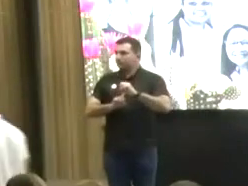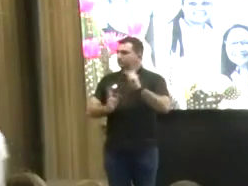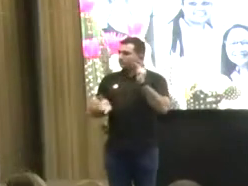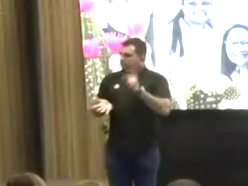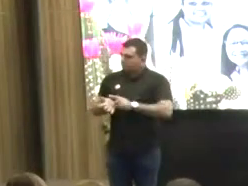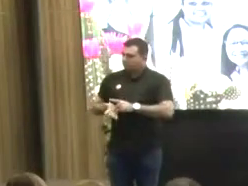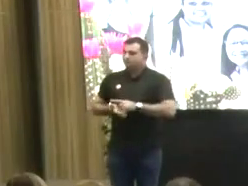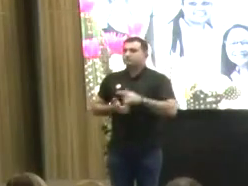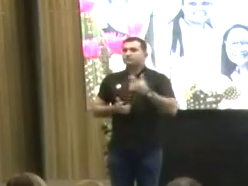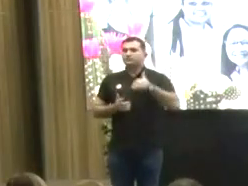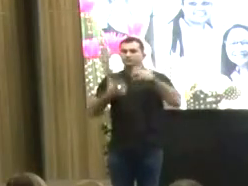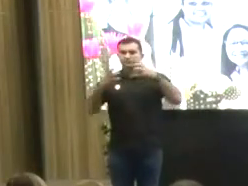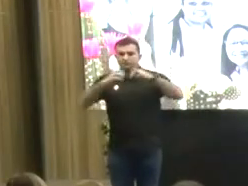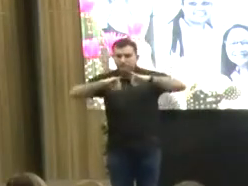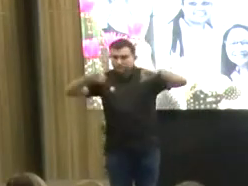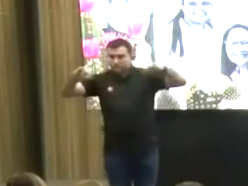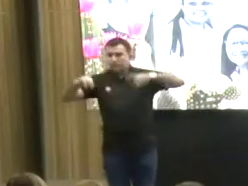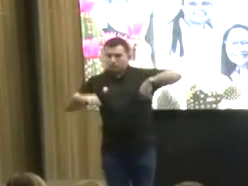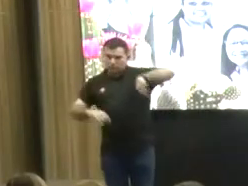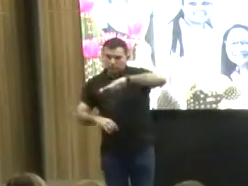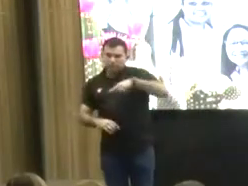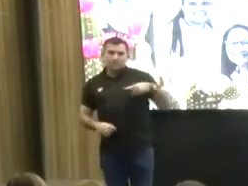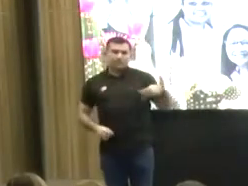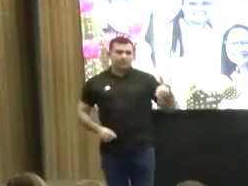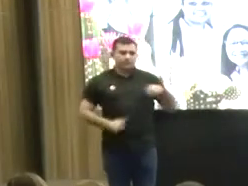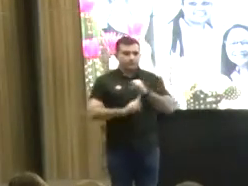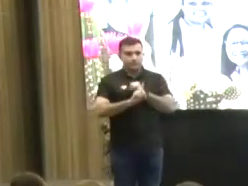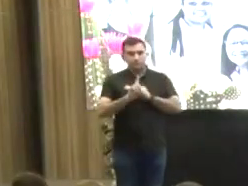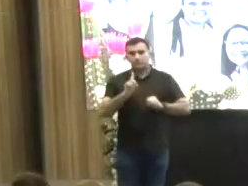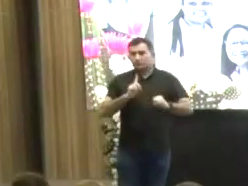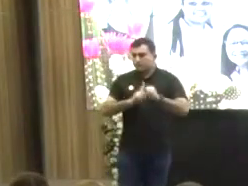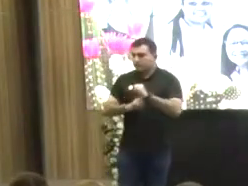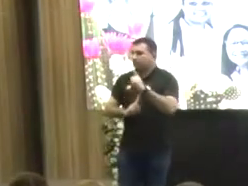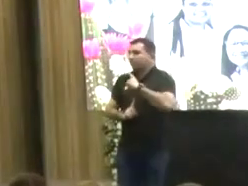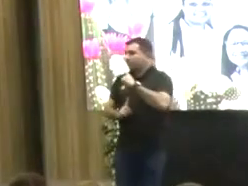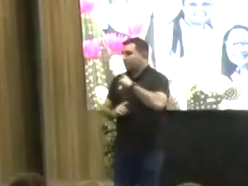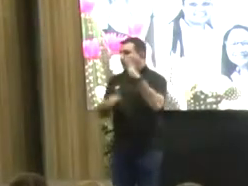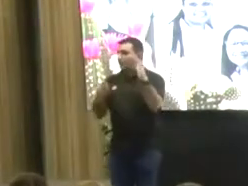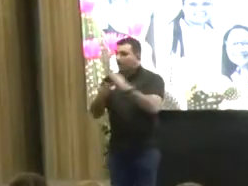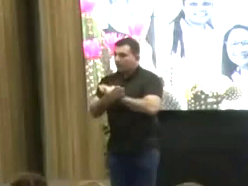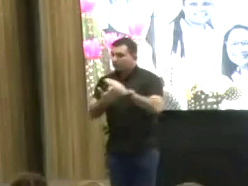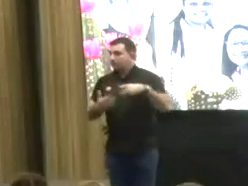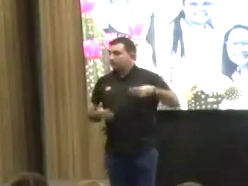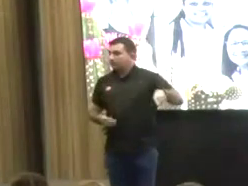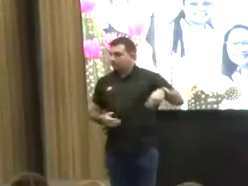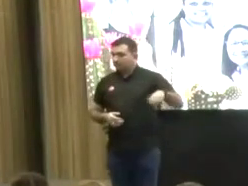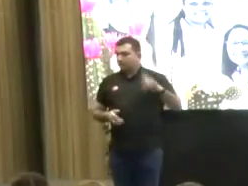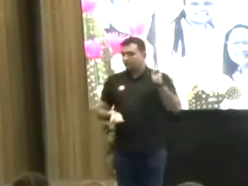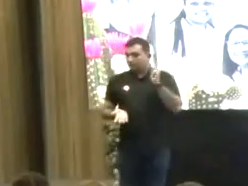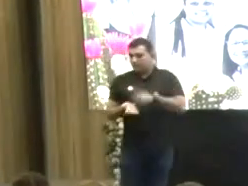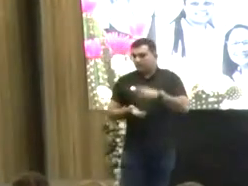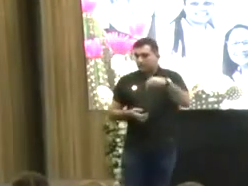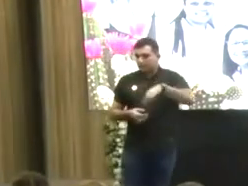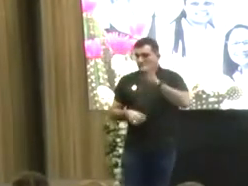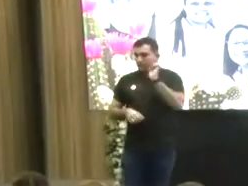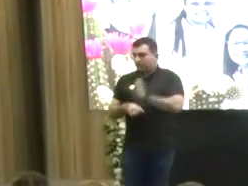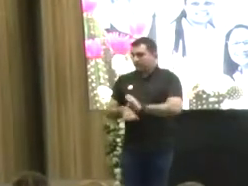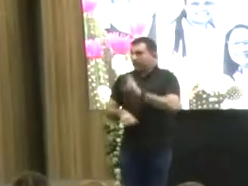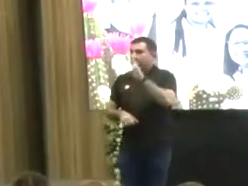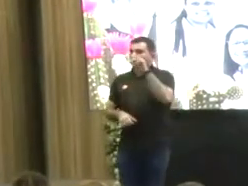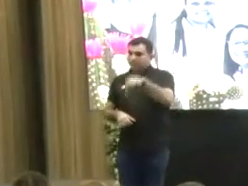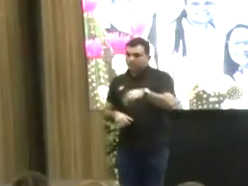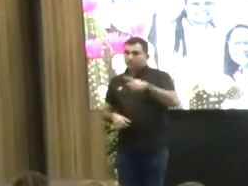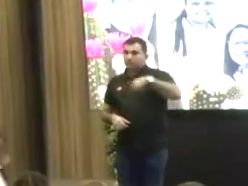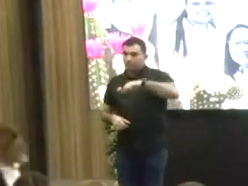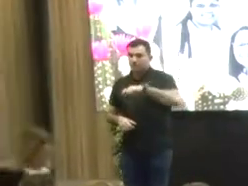quero dizer para vocês que nós, professores de sociologia, temos alguns professores aqui do Rio Grande do Norte, para assumir uma carga